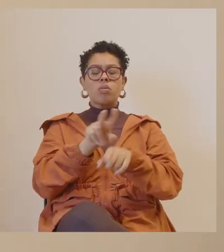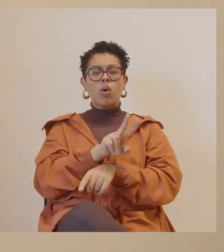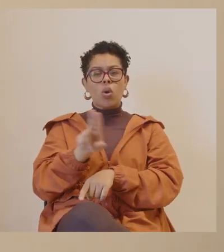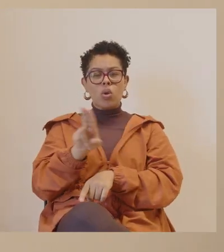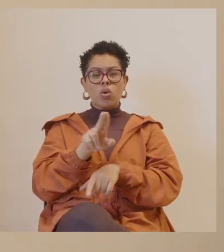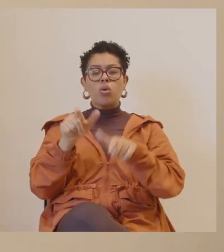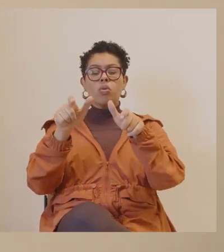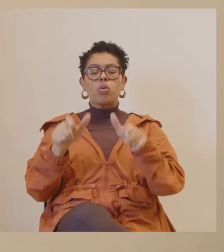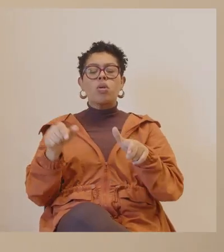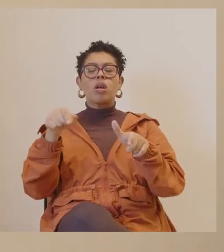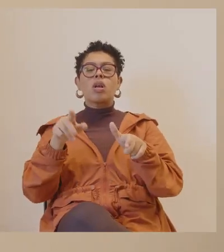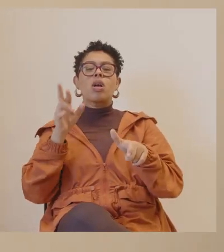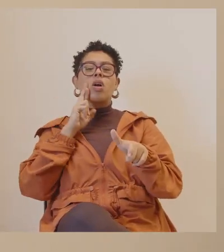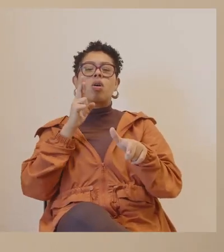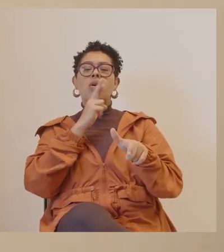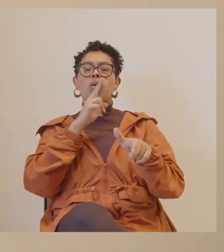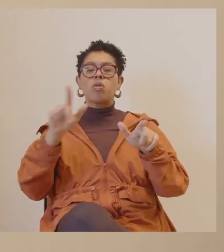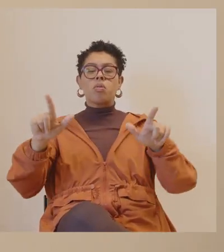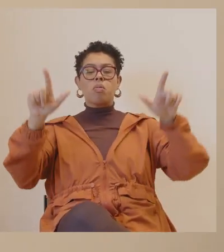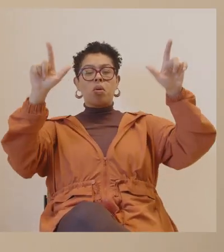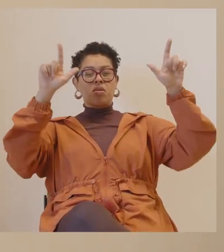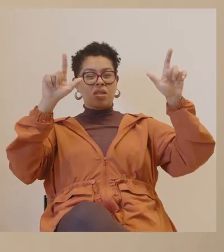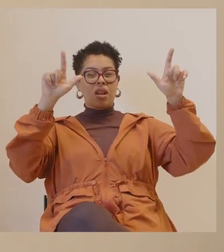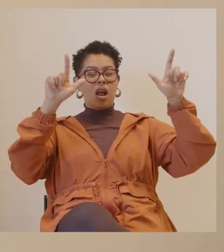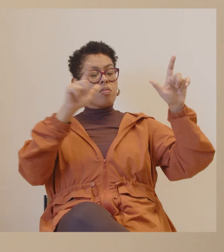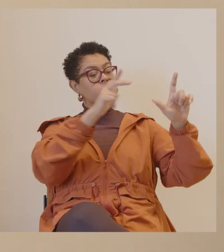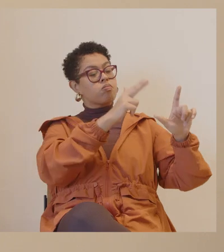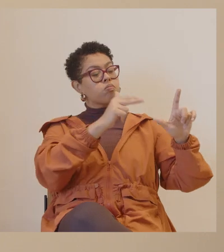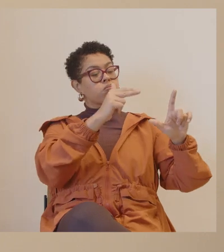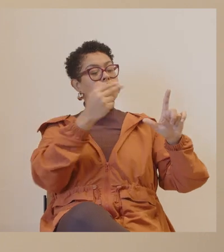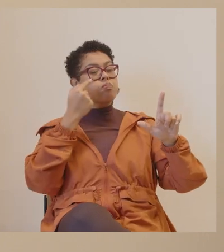lugar, né, o restaurante, esse recanto